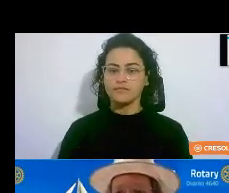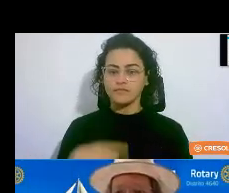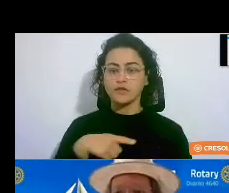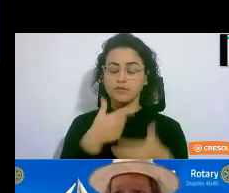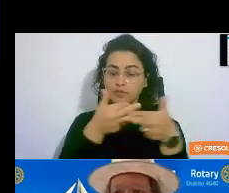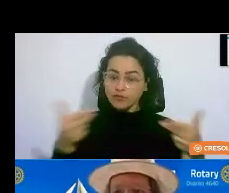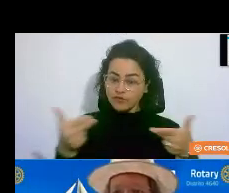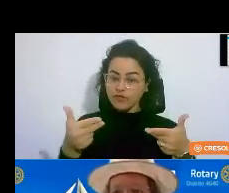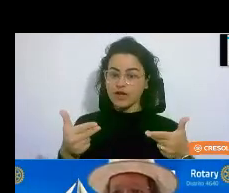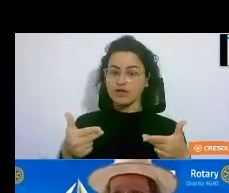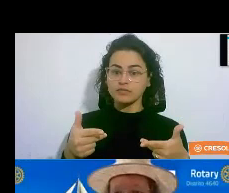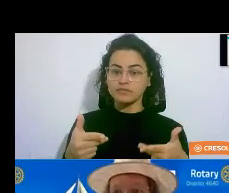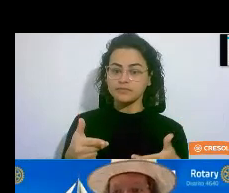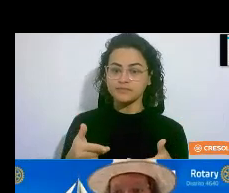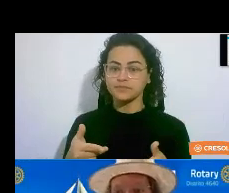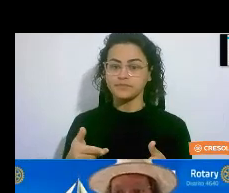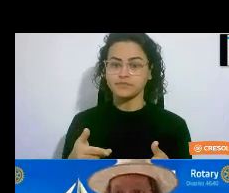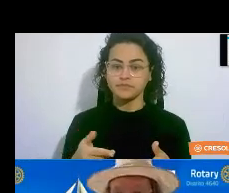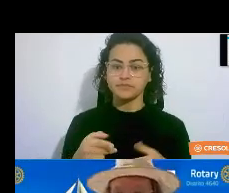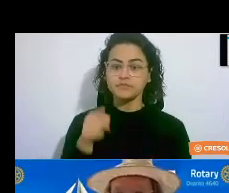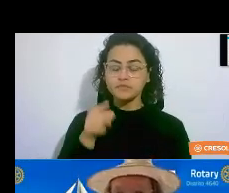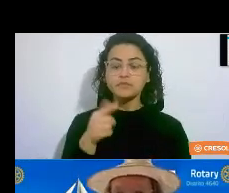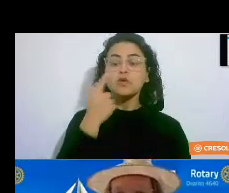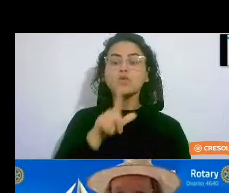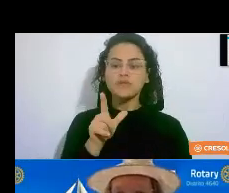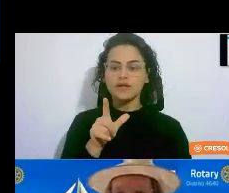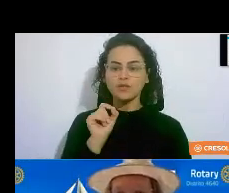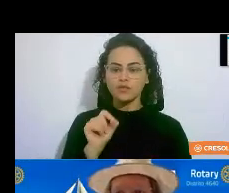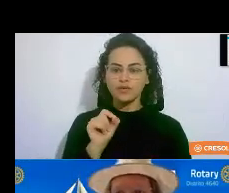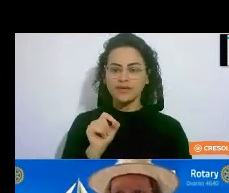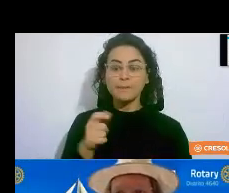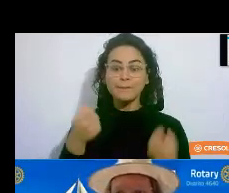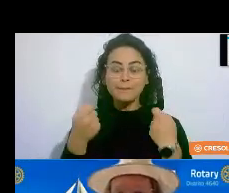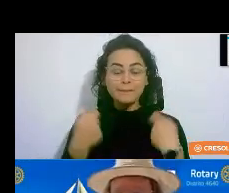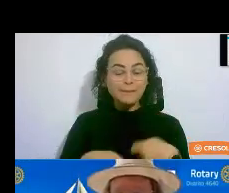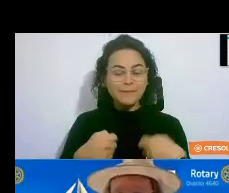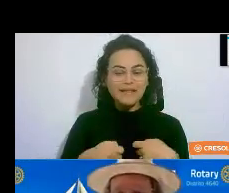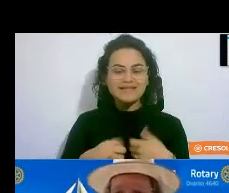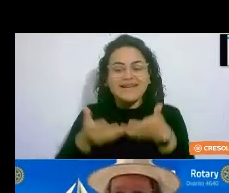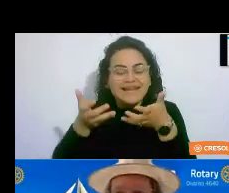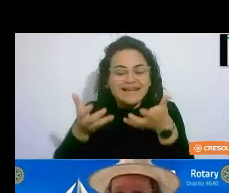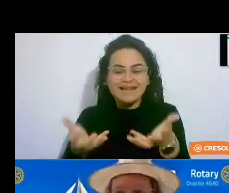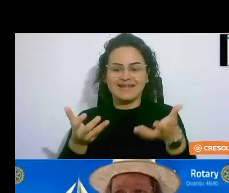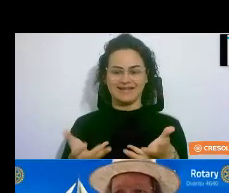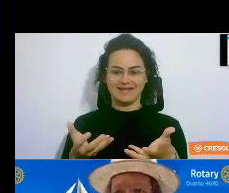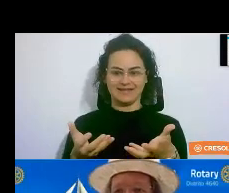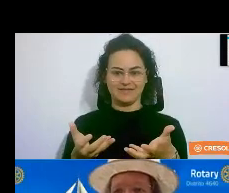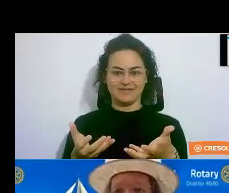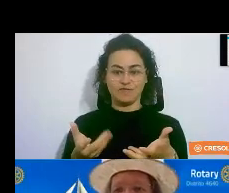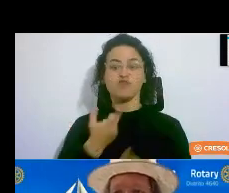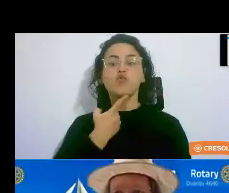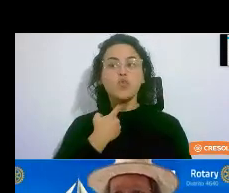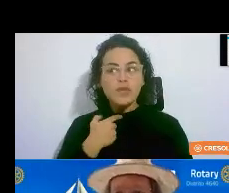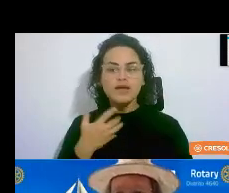de você chegar nisso, basta o quê? Um pouquinho mais de interesse, digamos assim, do rotariano como um todo, não só